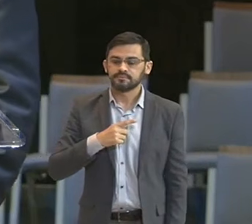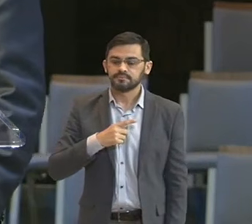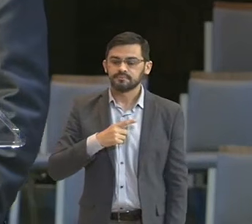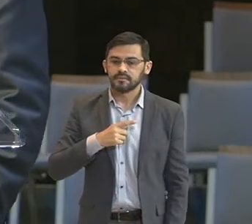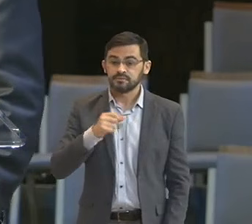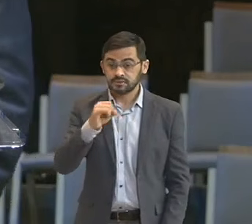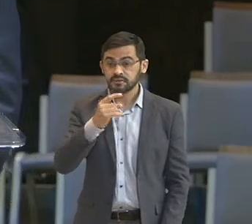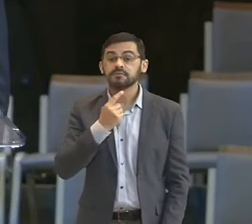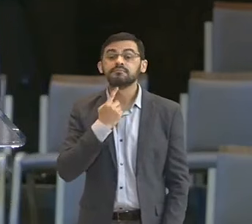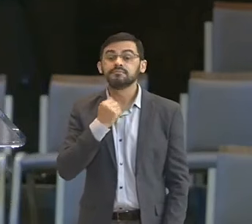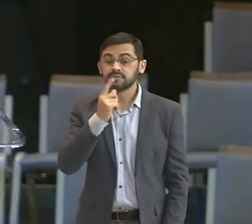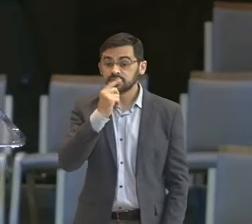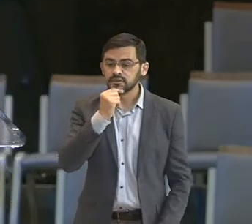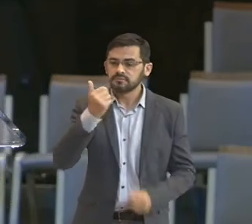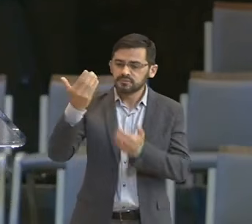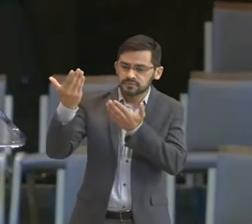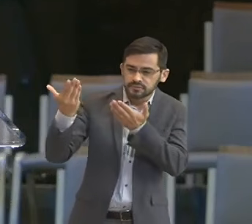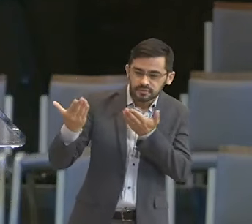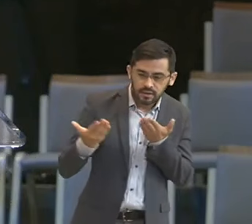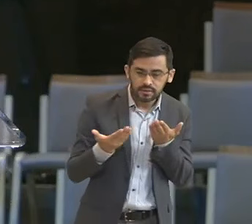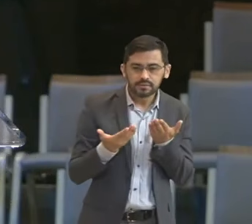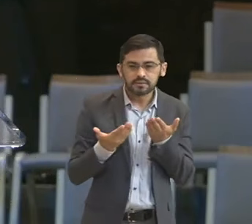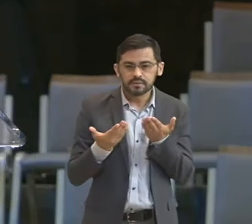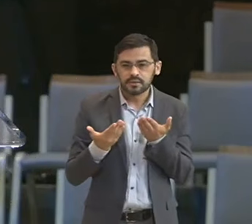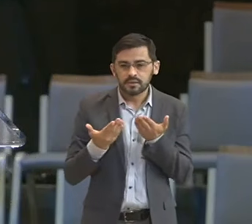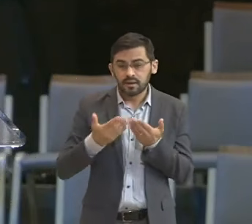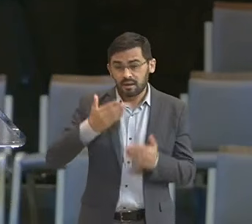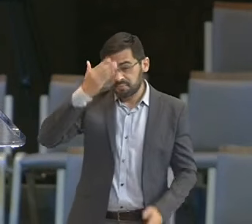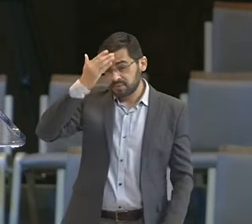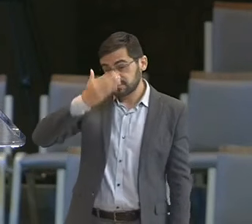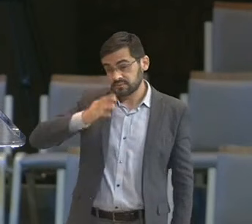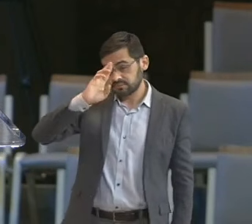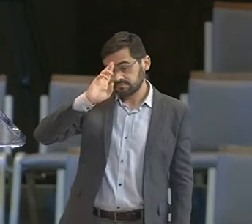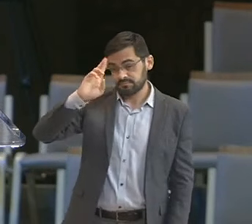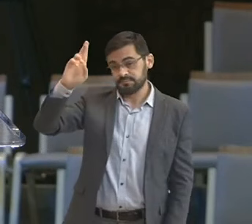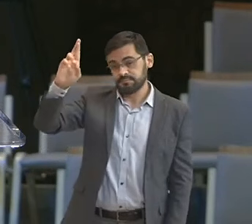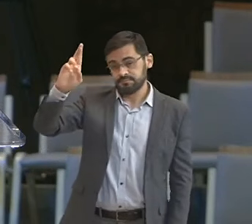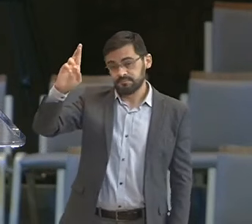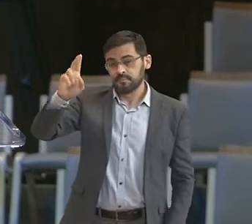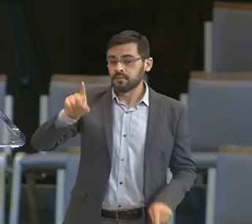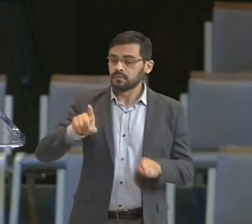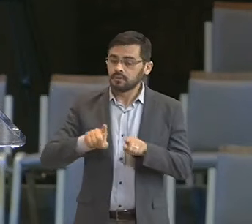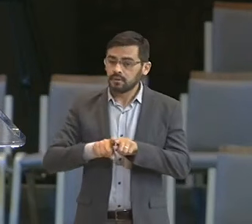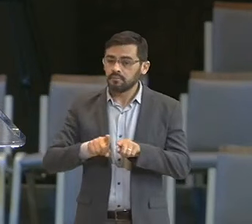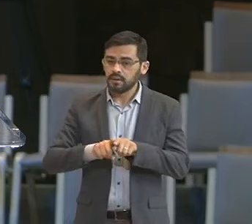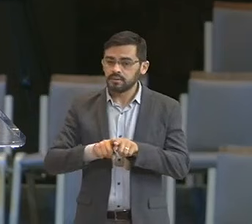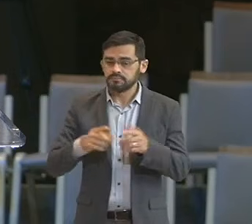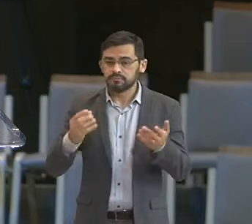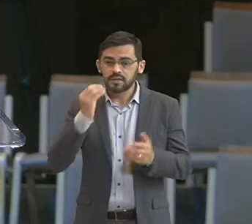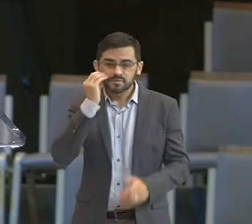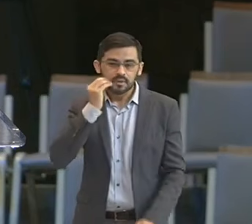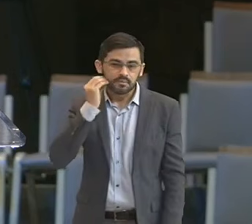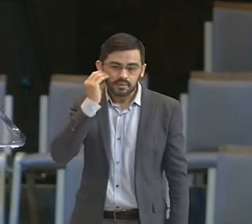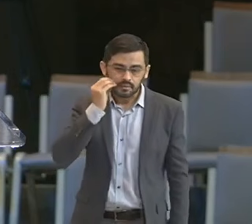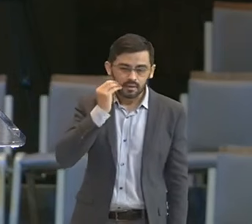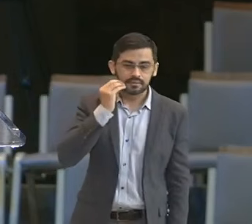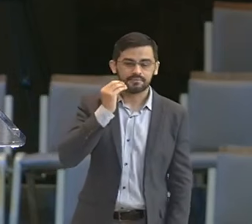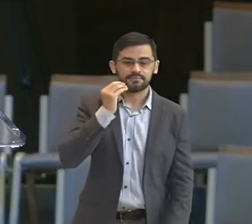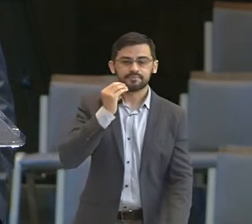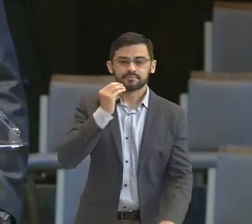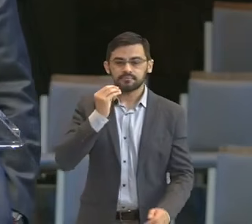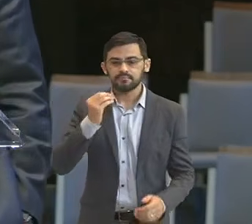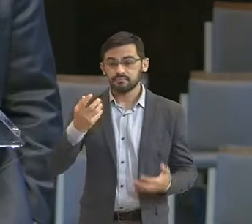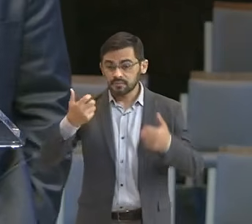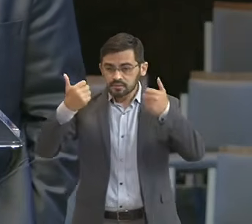se você tem sede, você precisa vir, não é? A presença do Senhor. e precisa beber. E